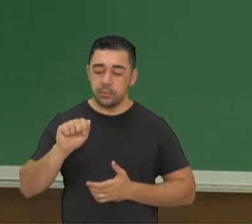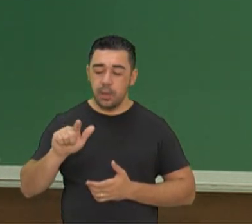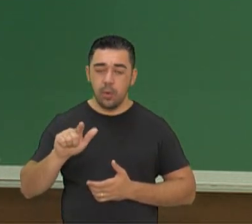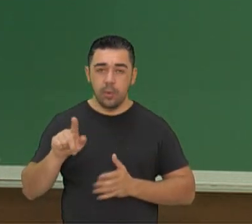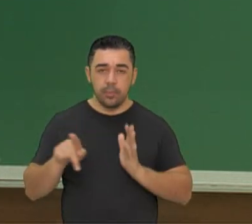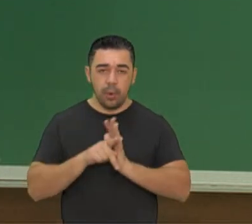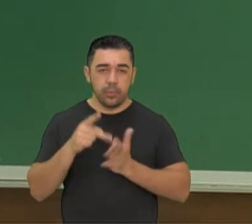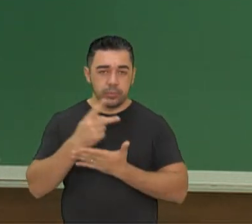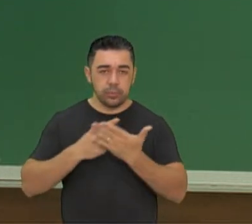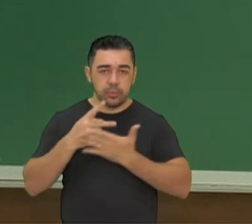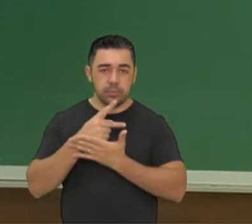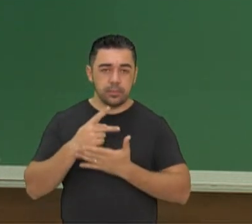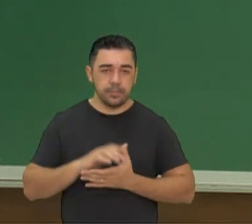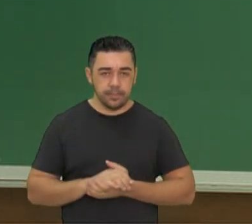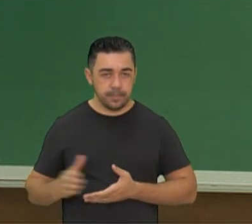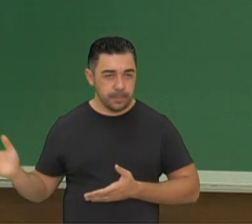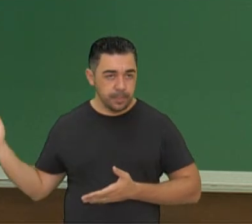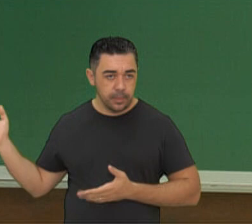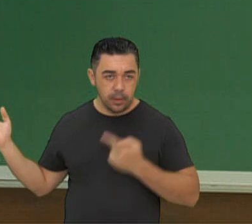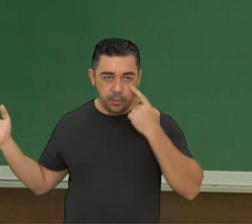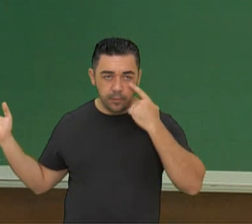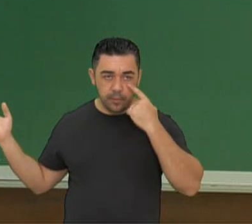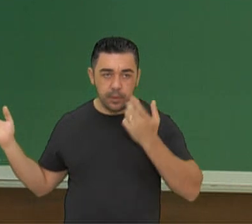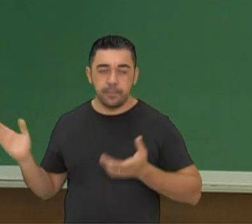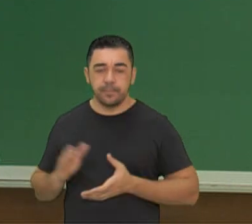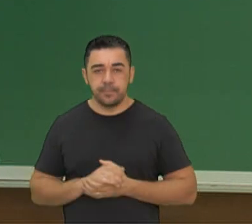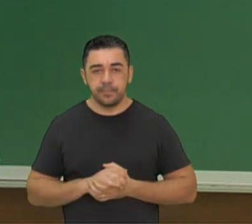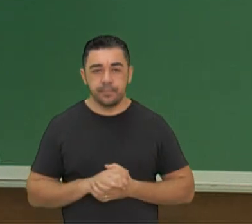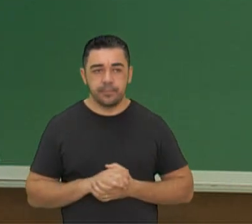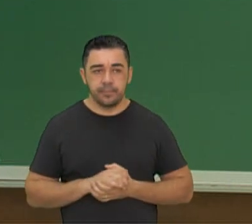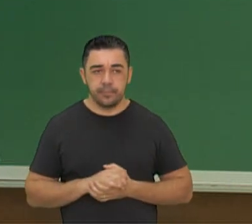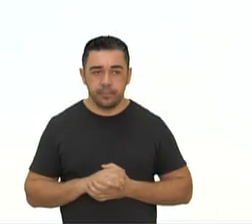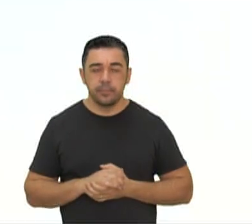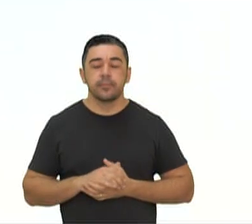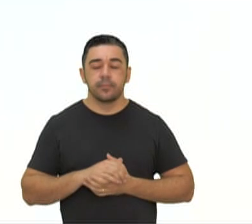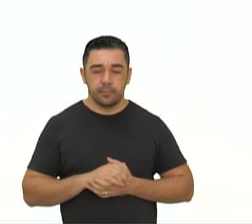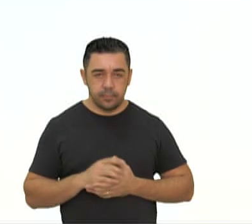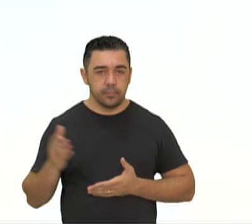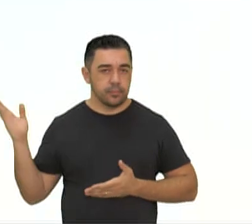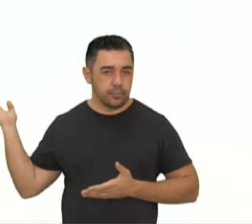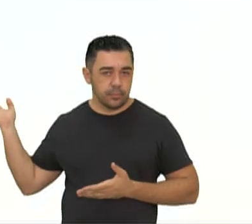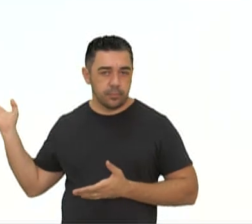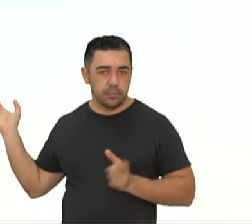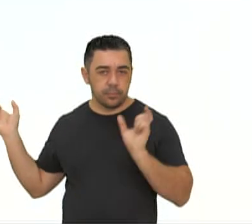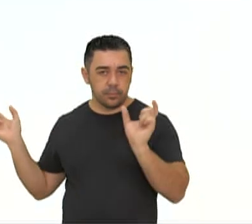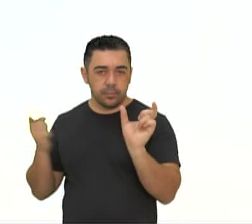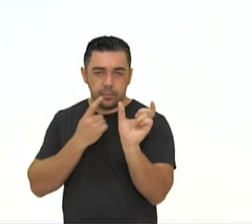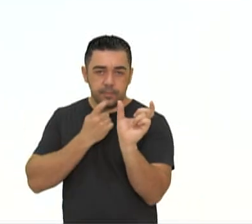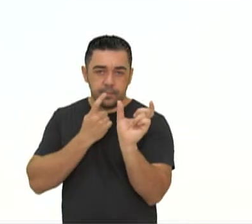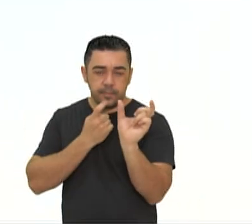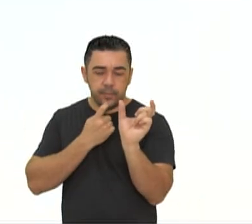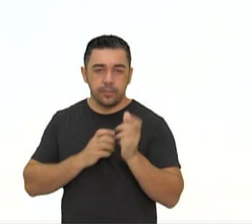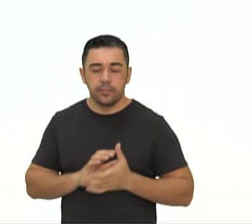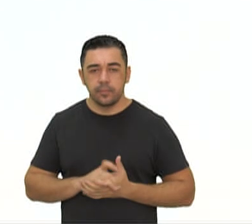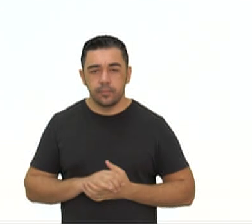polígono, certo? Então, conferindo as respostas. Ó, vértices do polígono e ângulo interno.